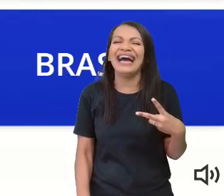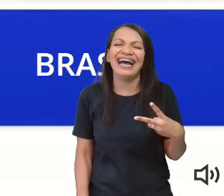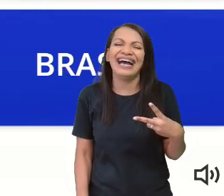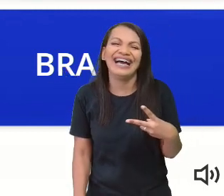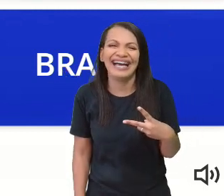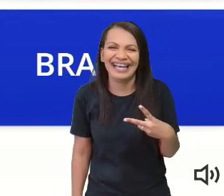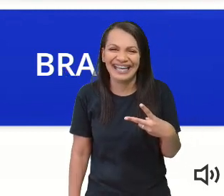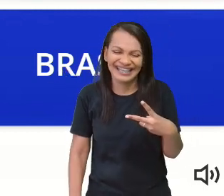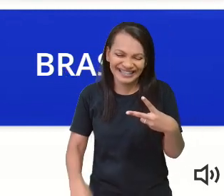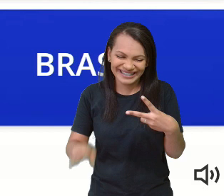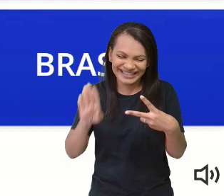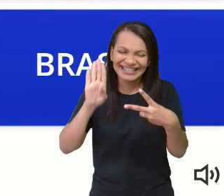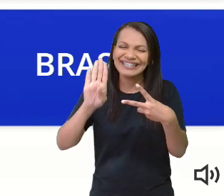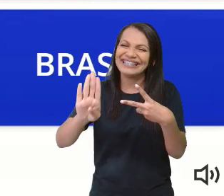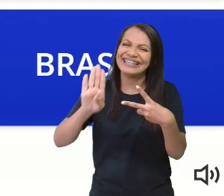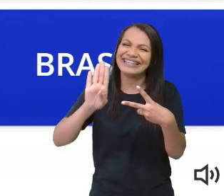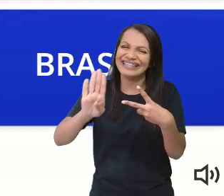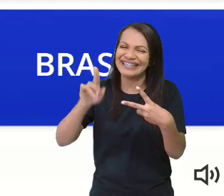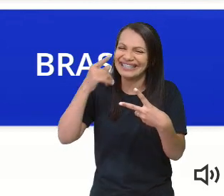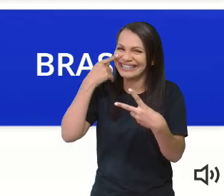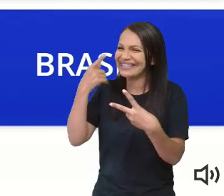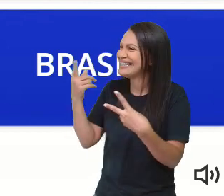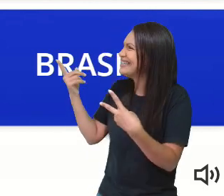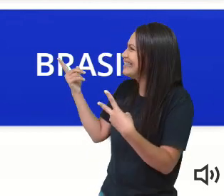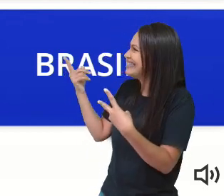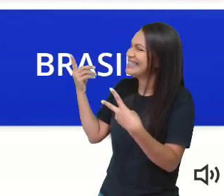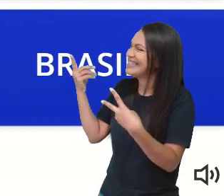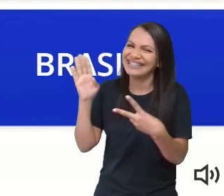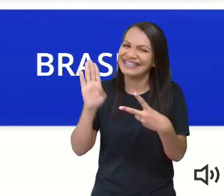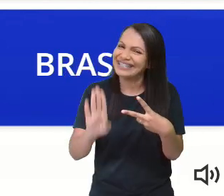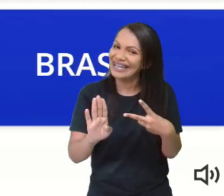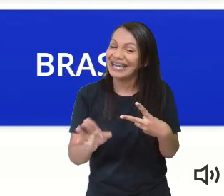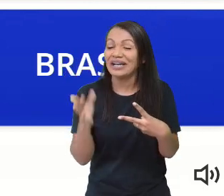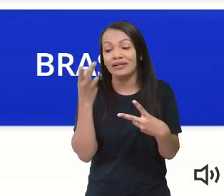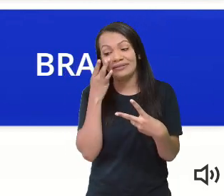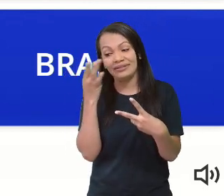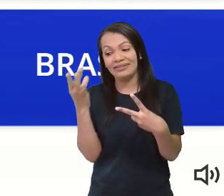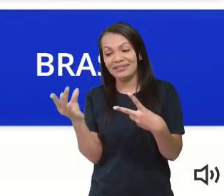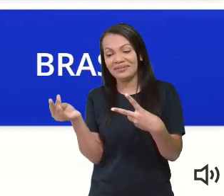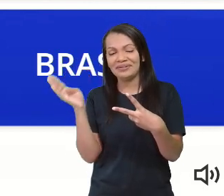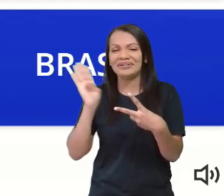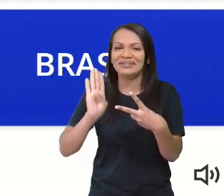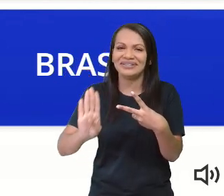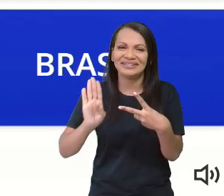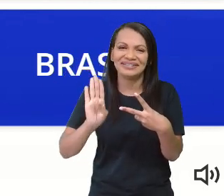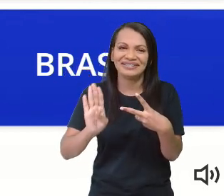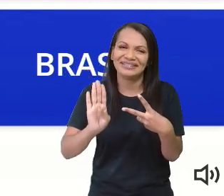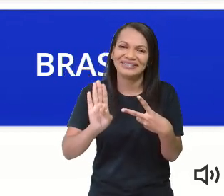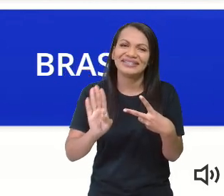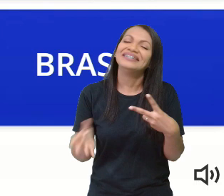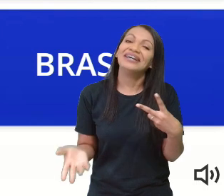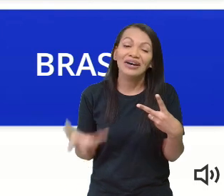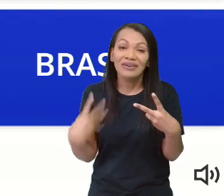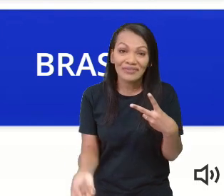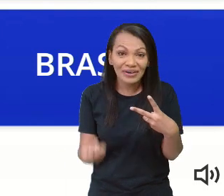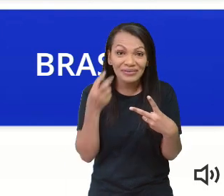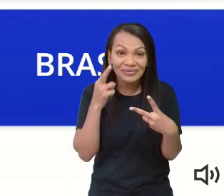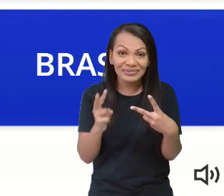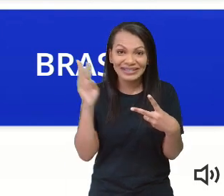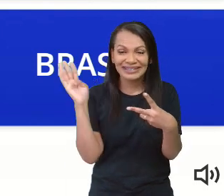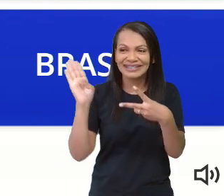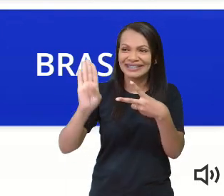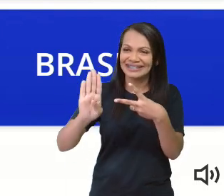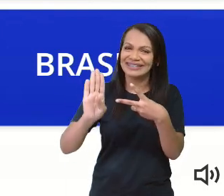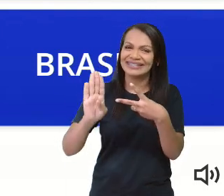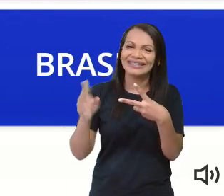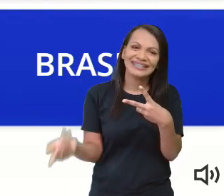Agora eu tô na dúvida. Olha a falta de atenção. Letra B? Dani tá dizendo que é letra B. Então bora lá na letra B. Vamos